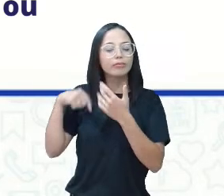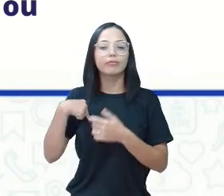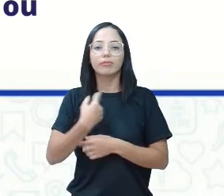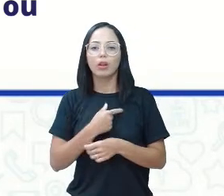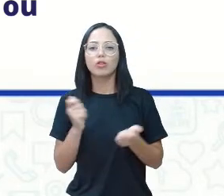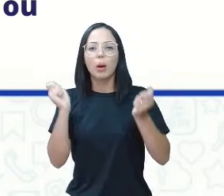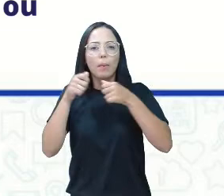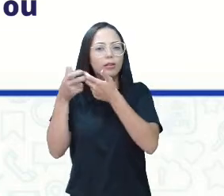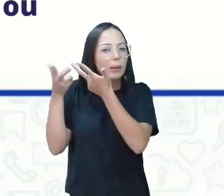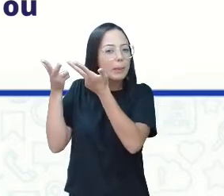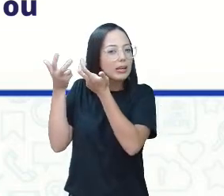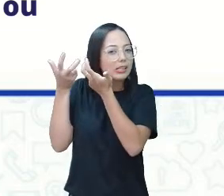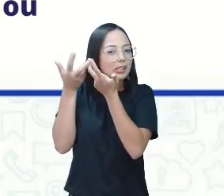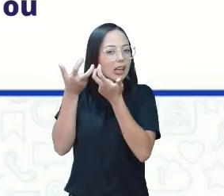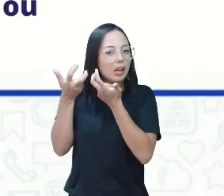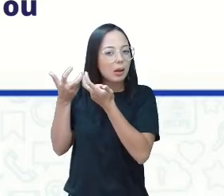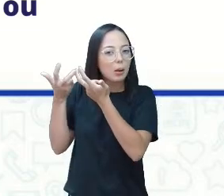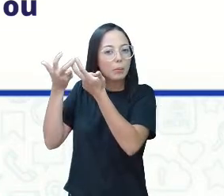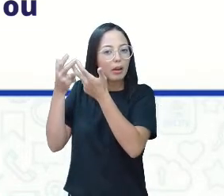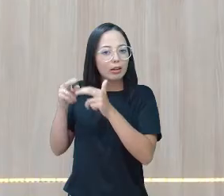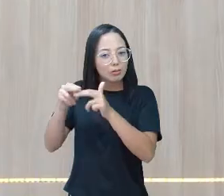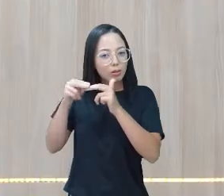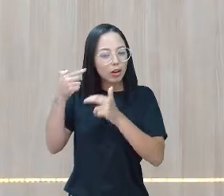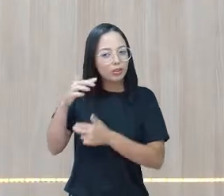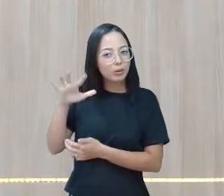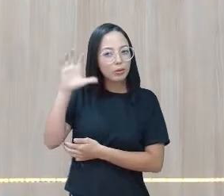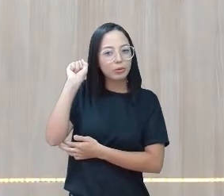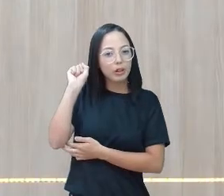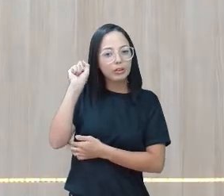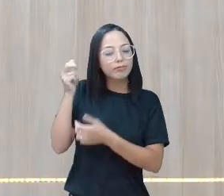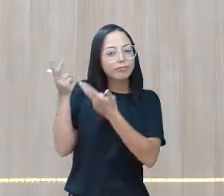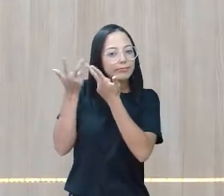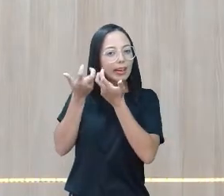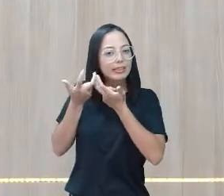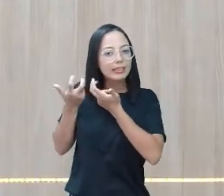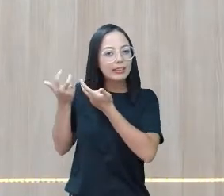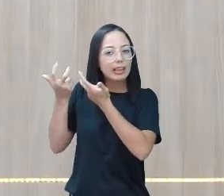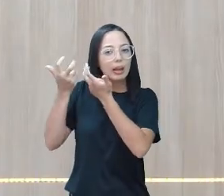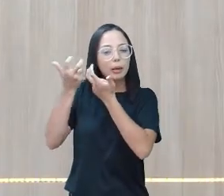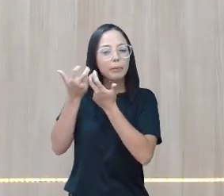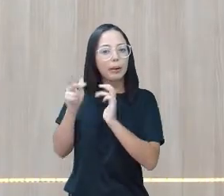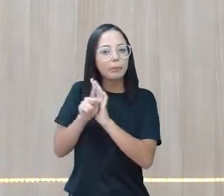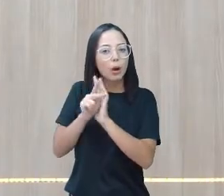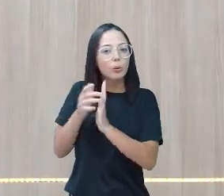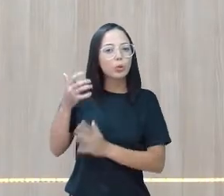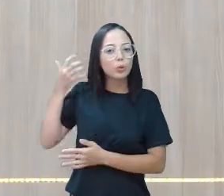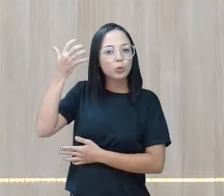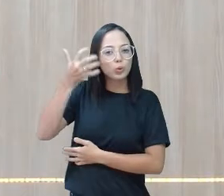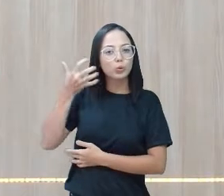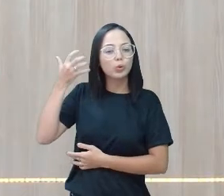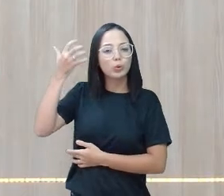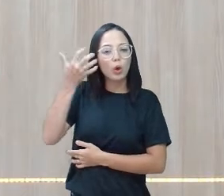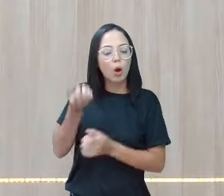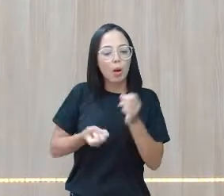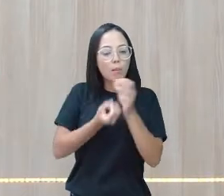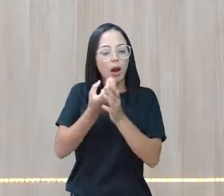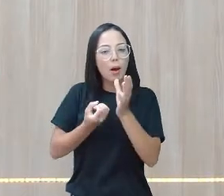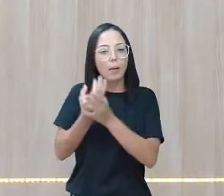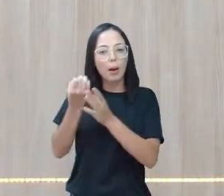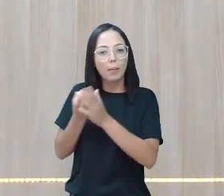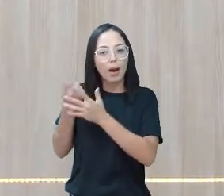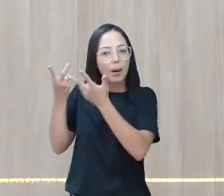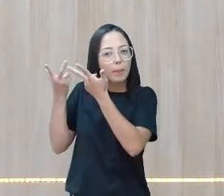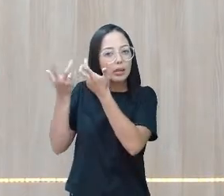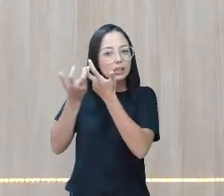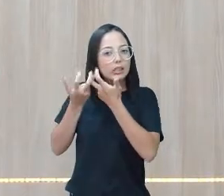pode perceber, né, a partir da nossa audição, os sons, todos os sons que são produzidos, né,